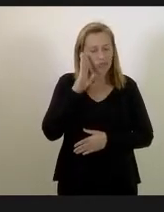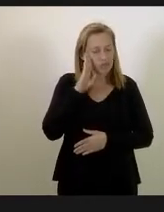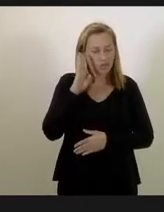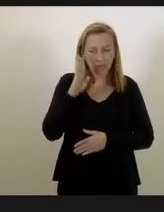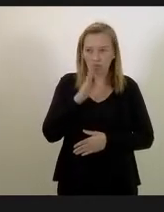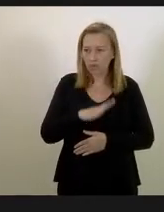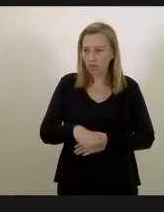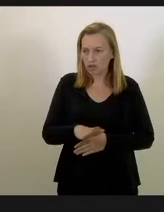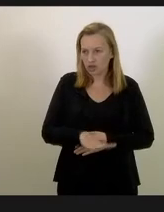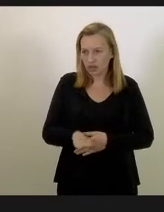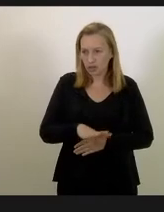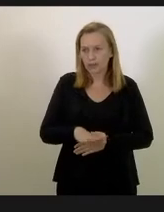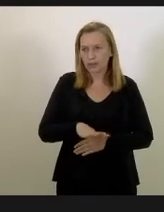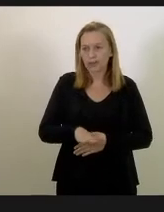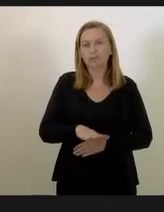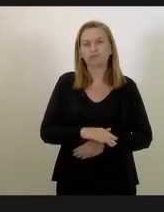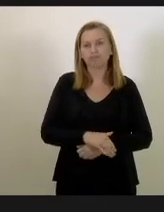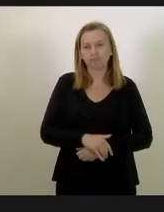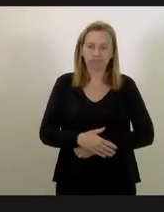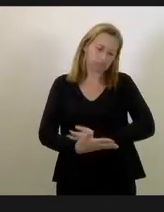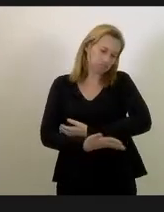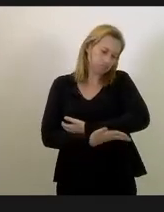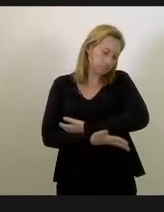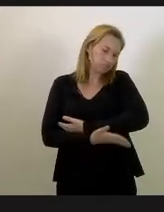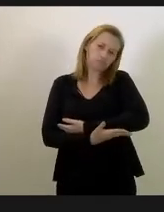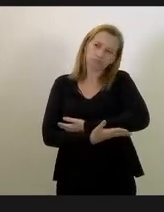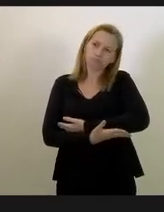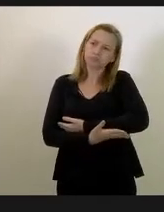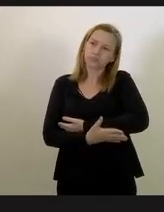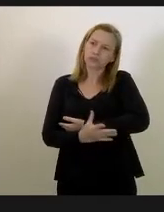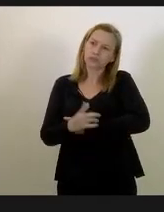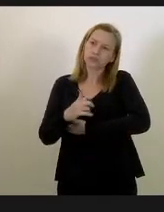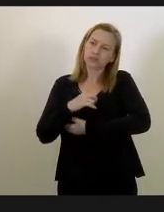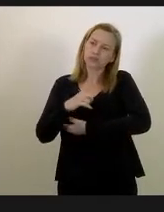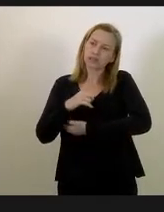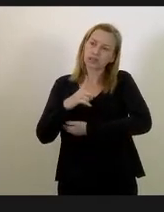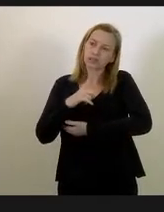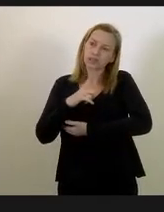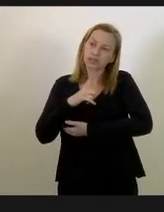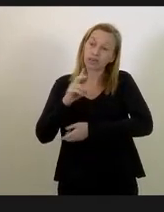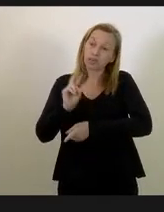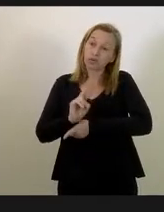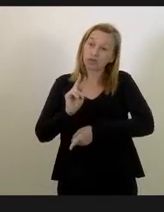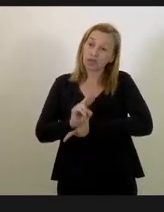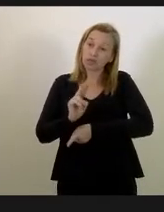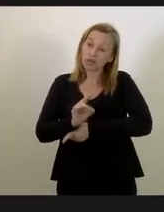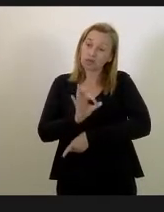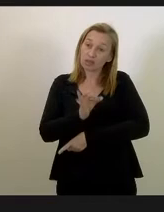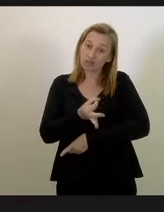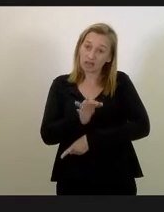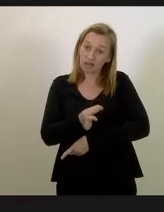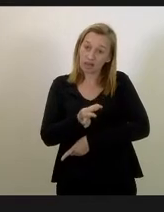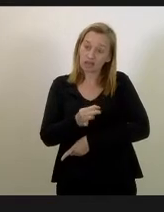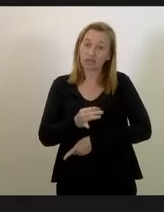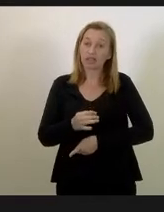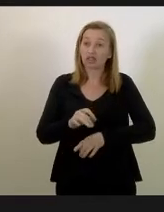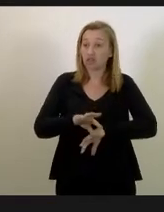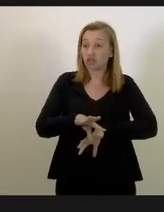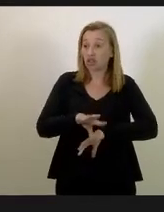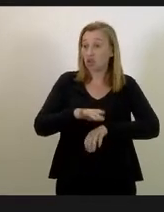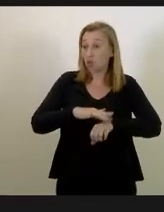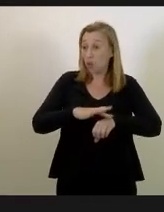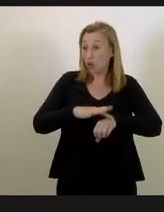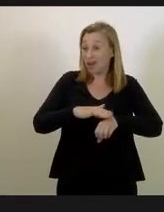crianças para a criança adquirir as imunidades necessárias né contra as doenças